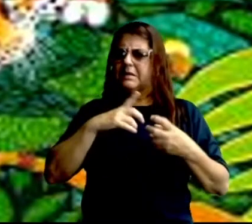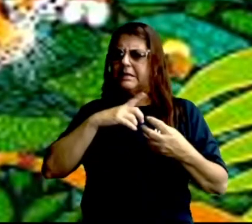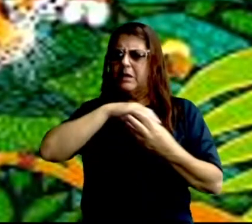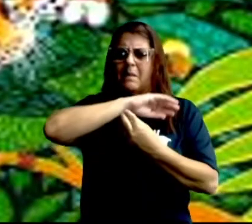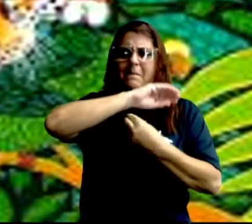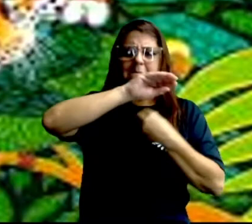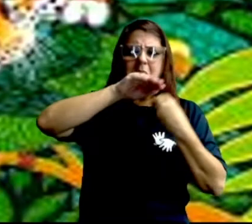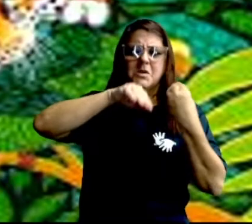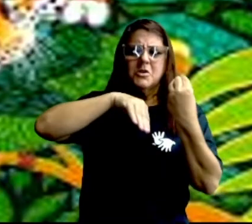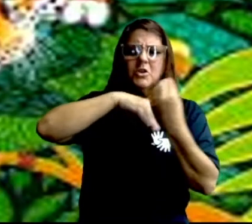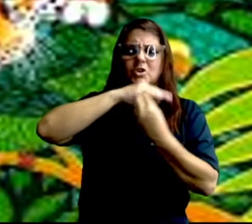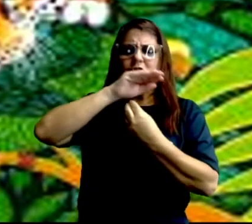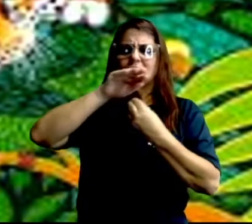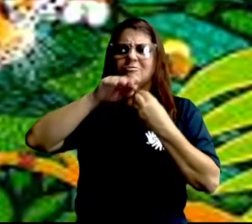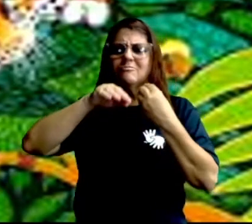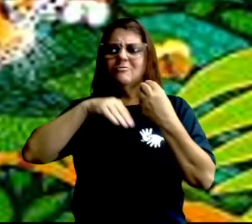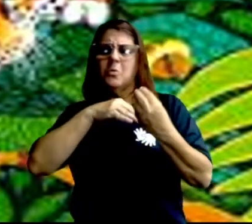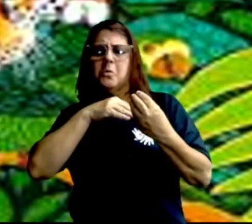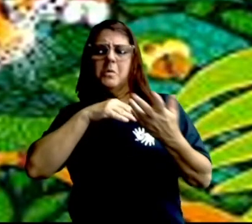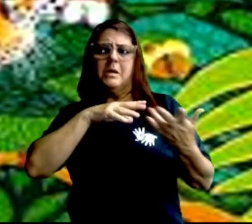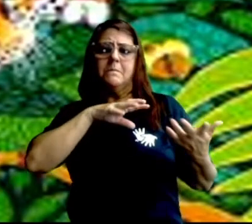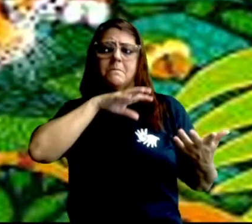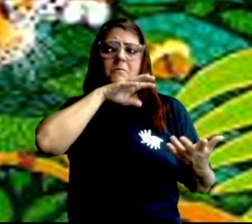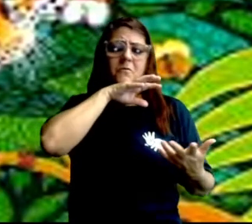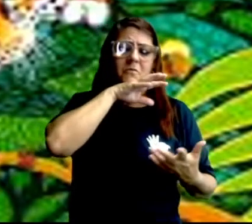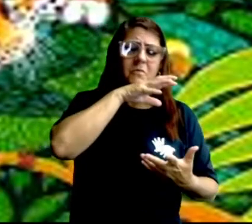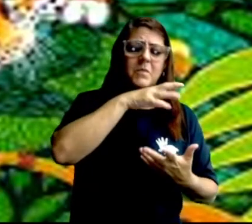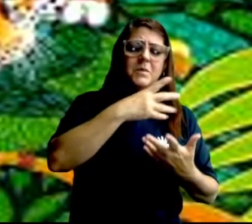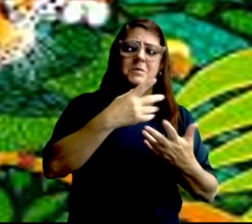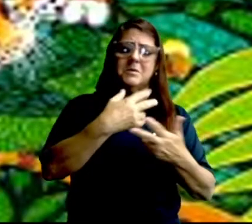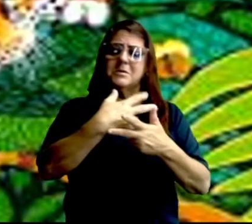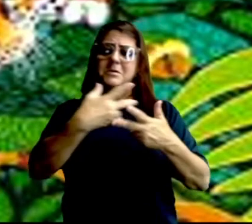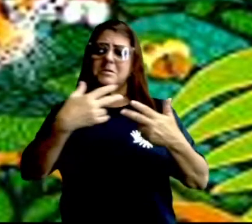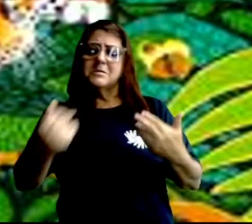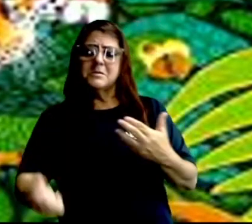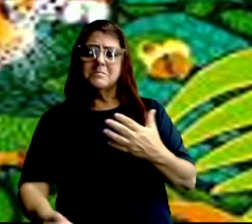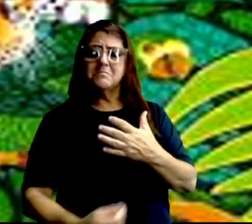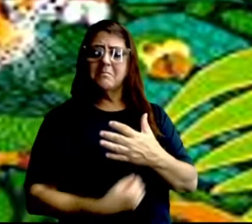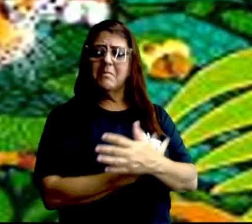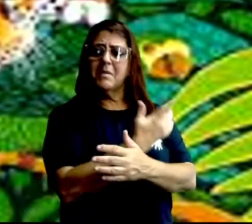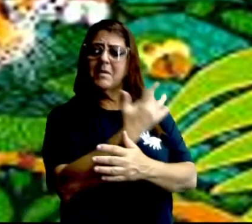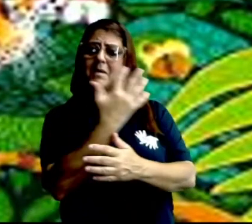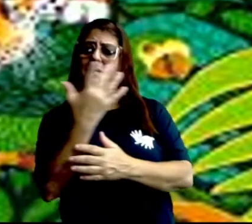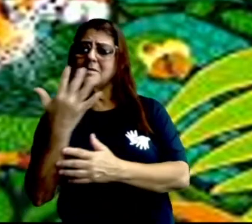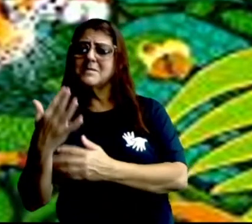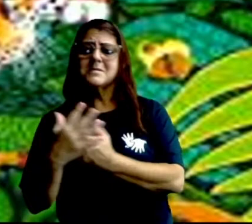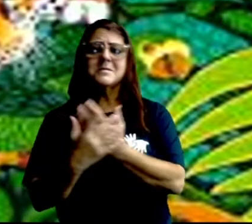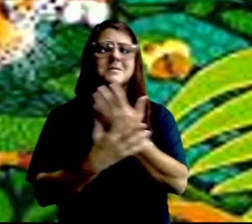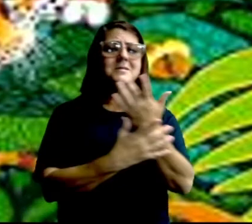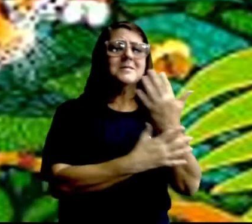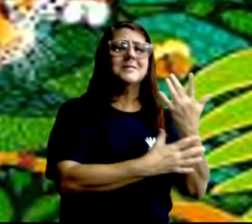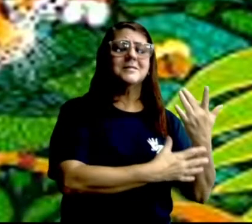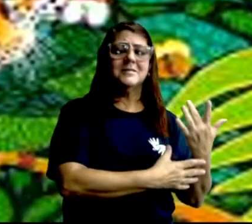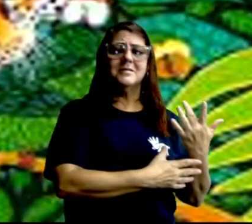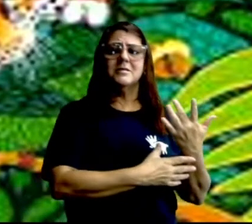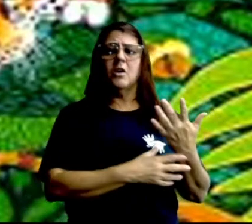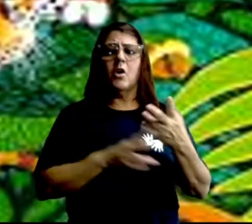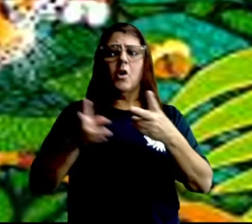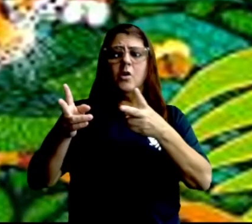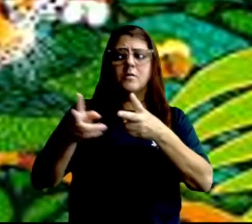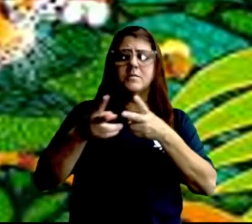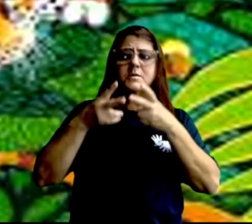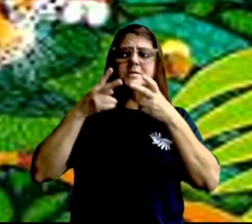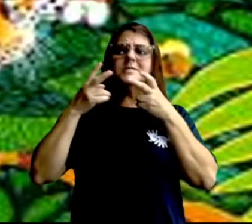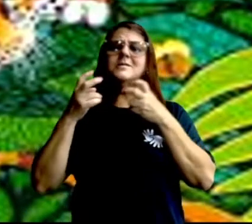lixo né Não só de vegetação de animais net plantas e eu queria que